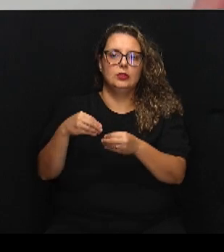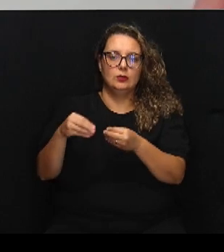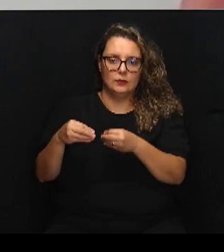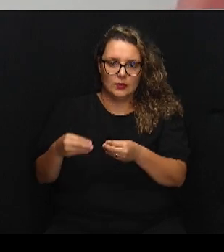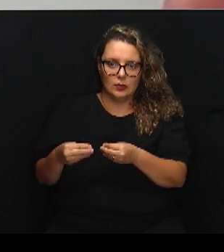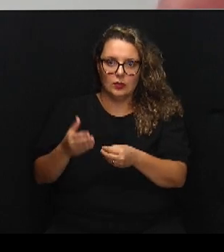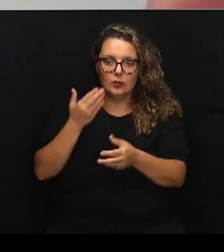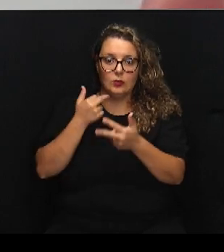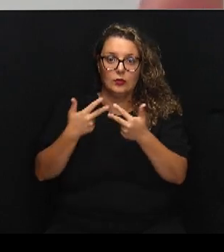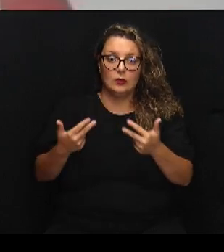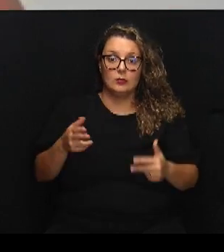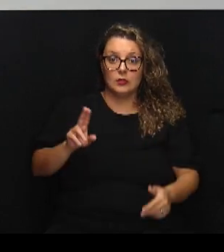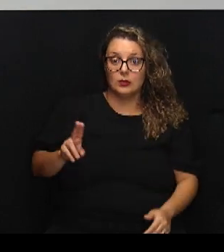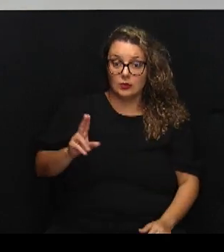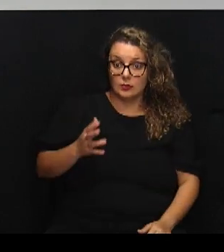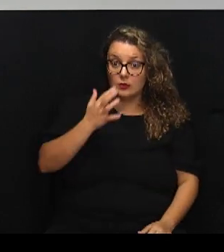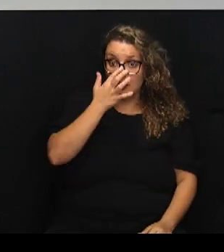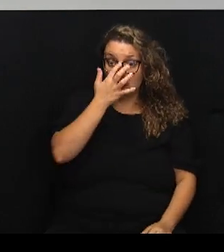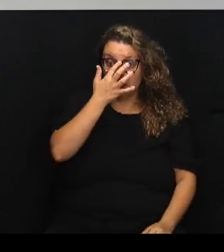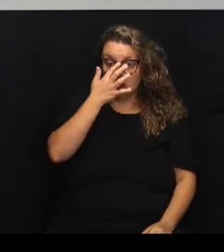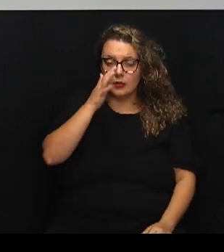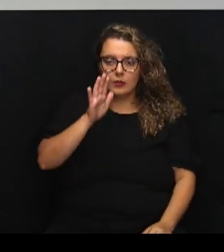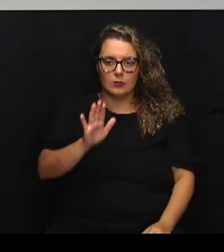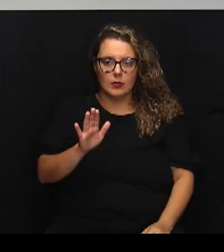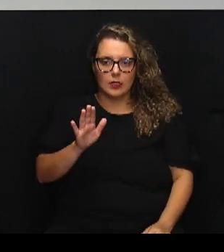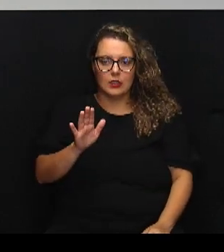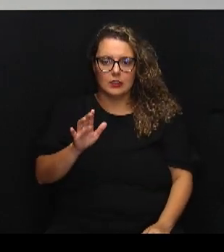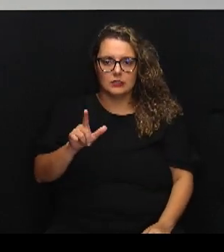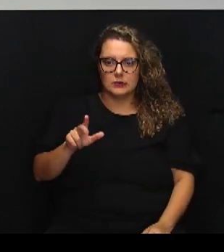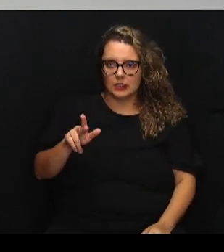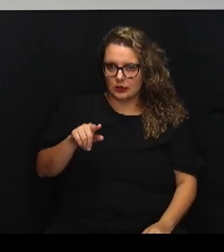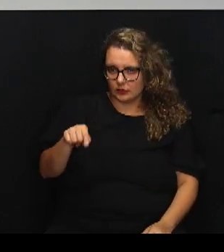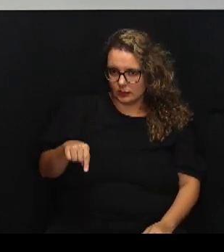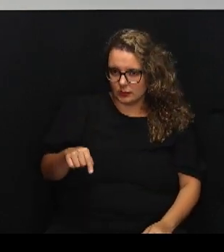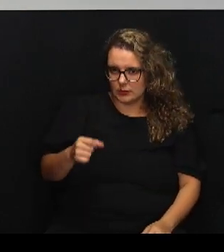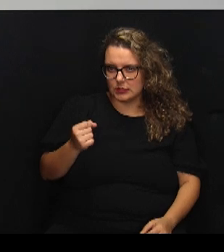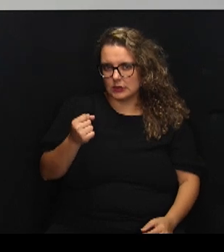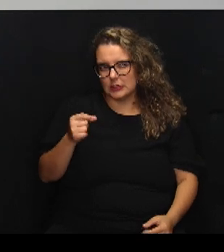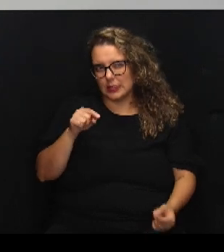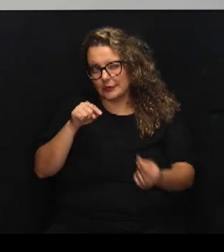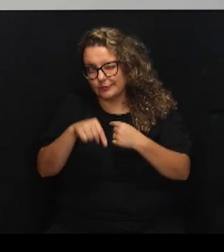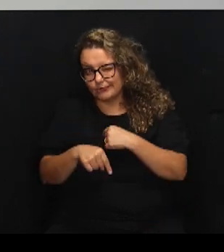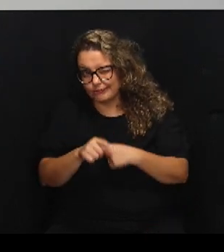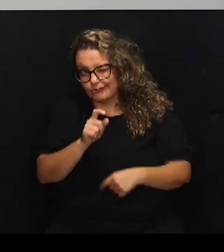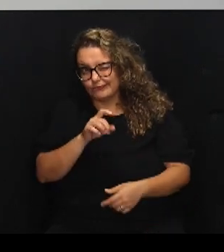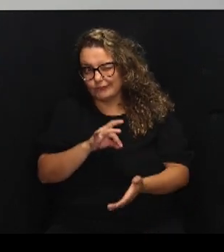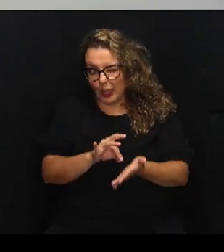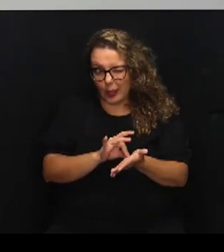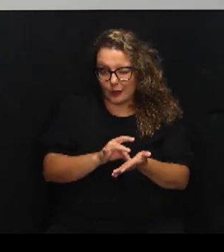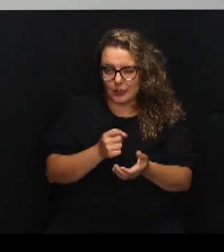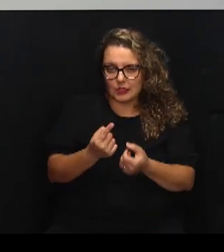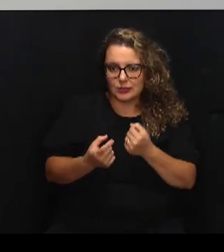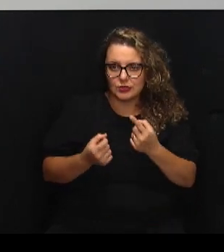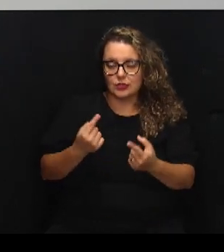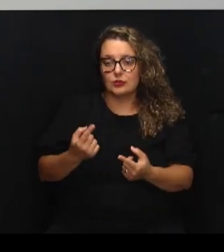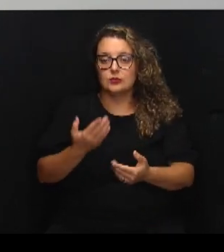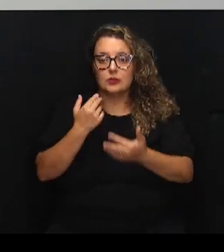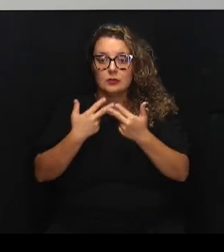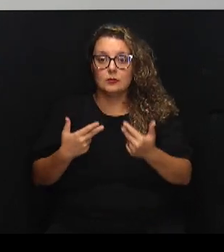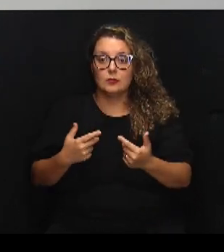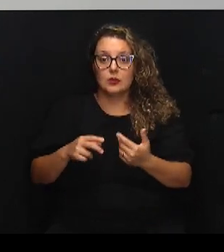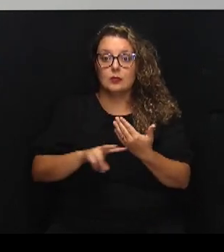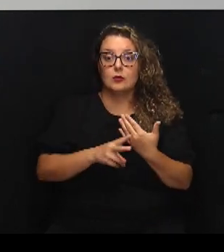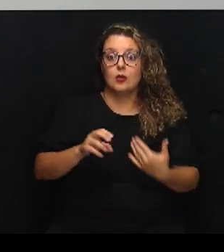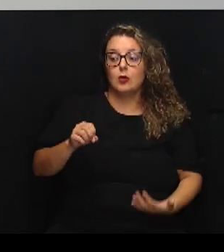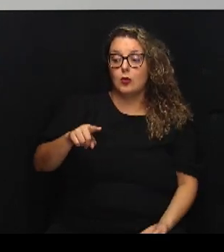dentro da embalagem, o alimento que ele está consumindo. Porém, a luz é um inimigo de alguns tipos de alimentos, tá? Porque ele